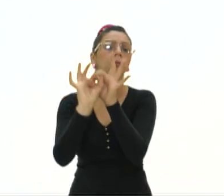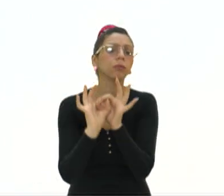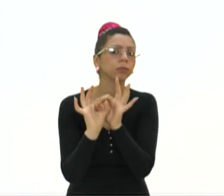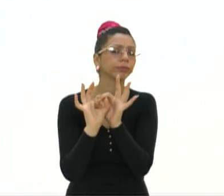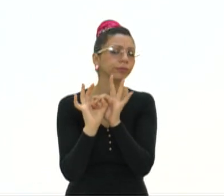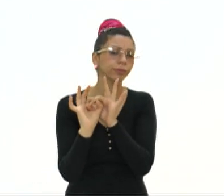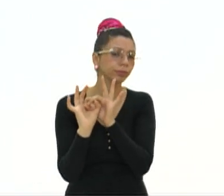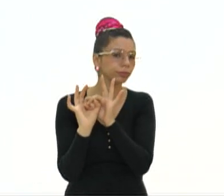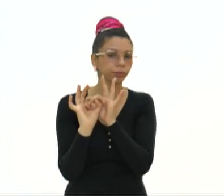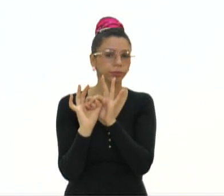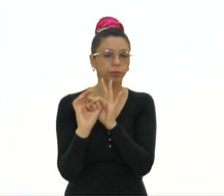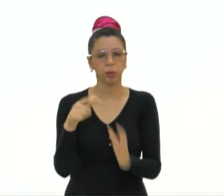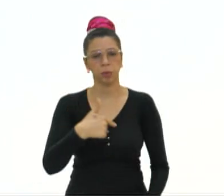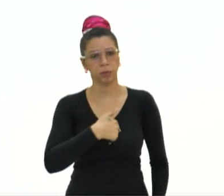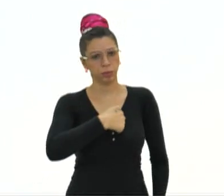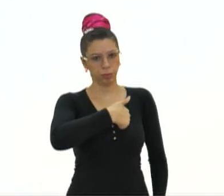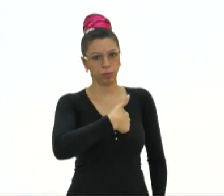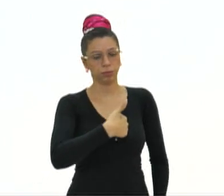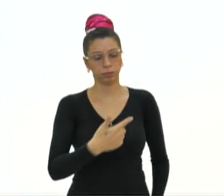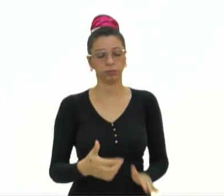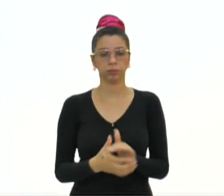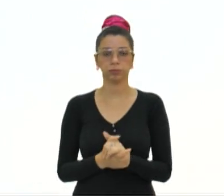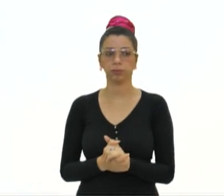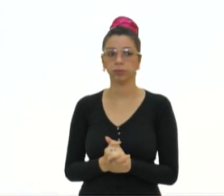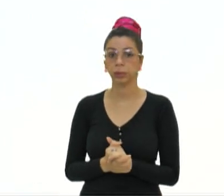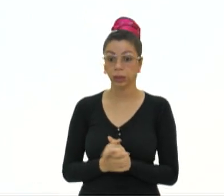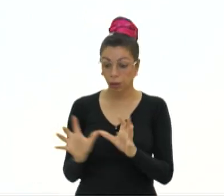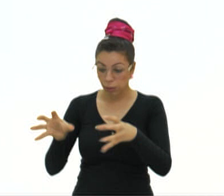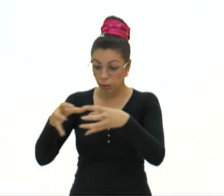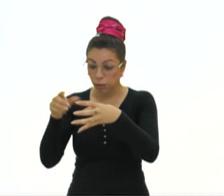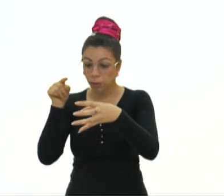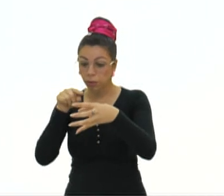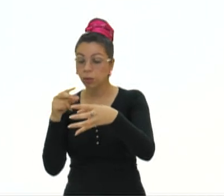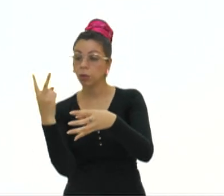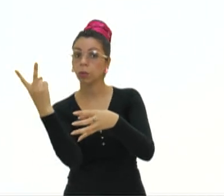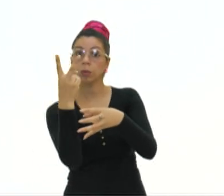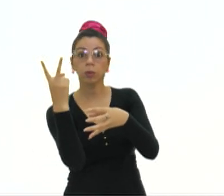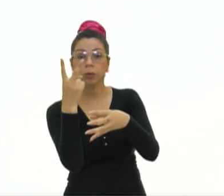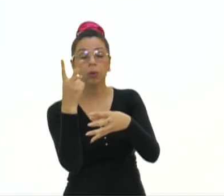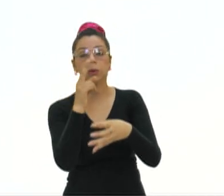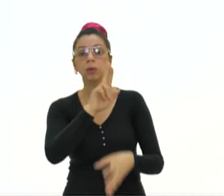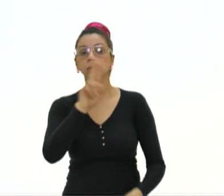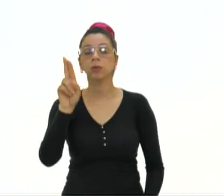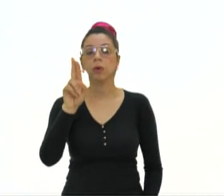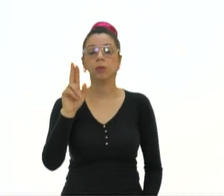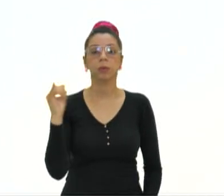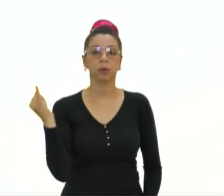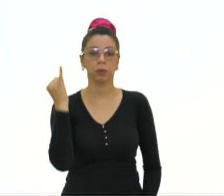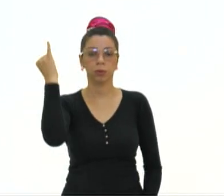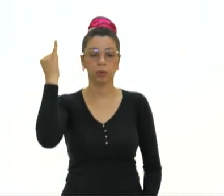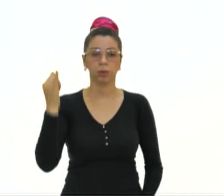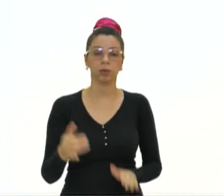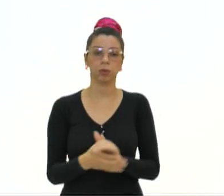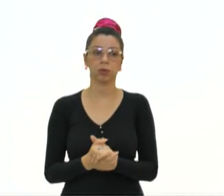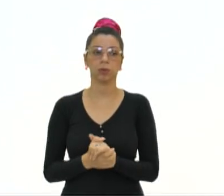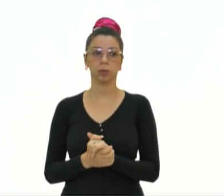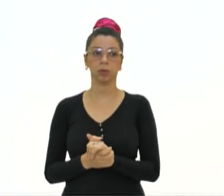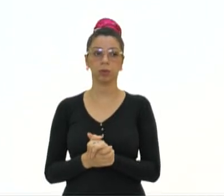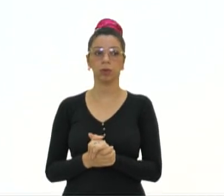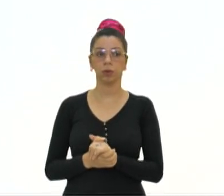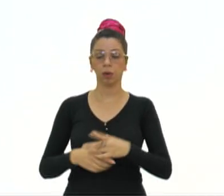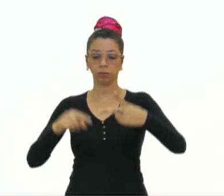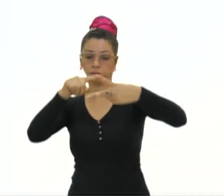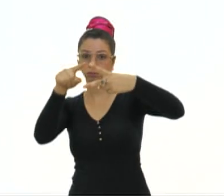com o Getúlio Vargas. E desse partido, dois nomes são importantes, o Juscelino Kubitschek e o